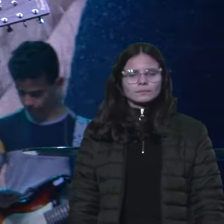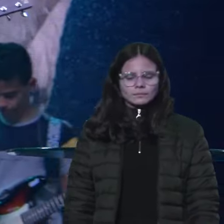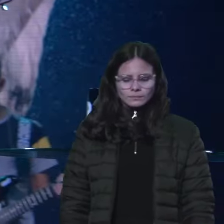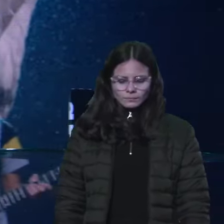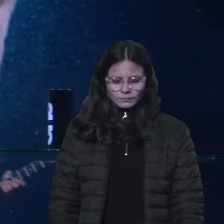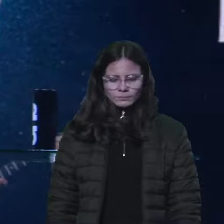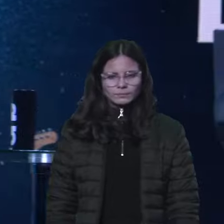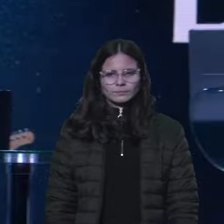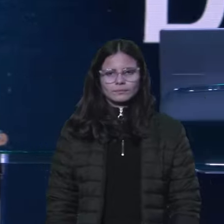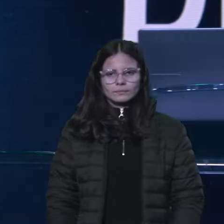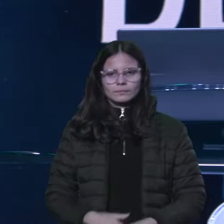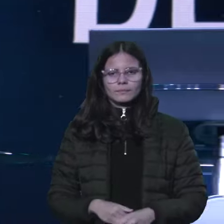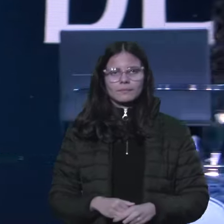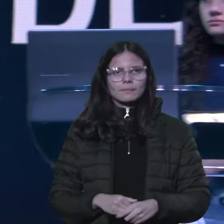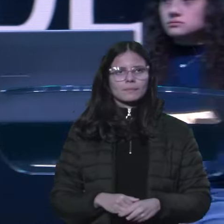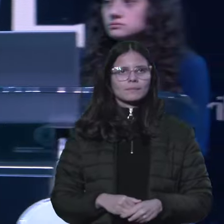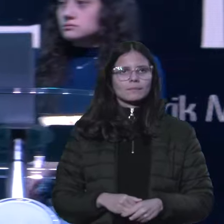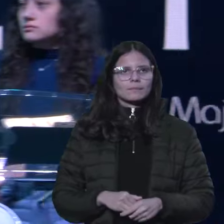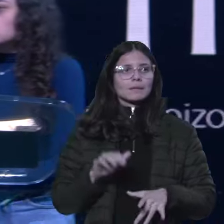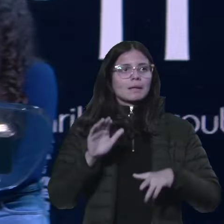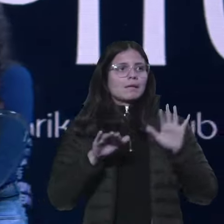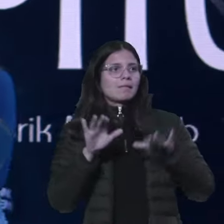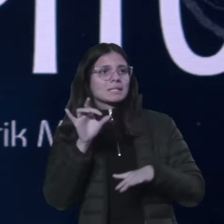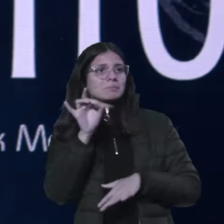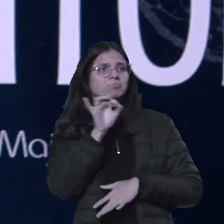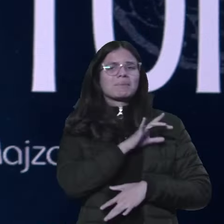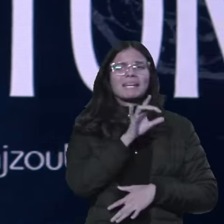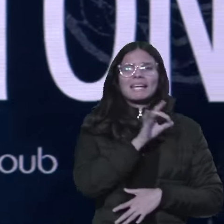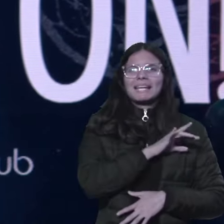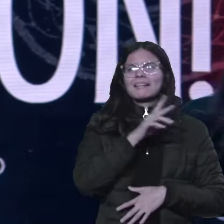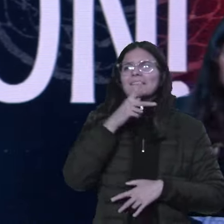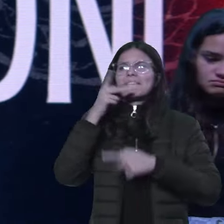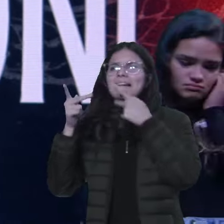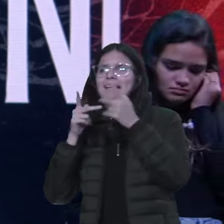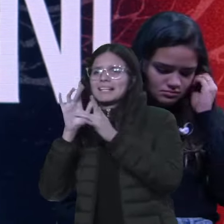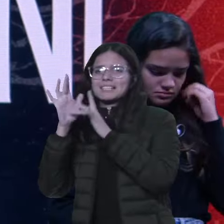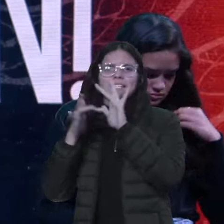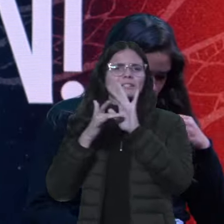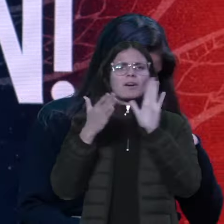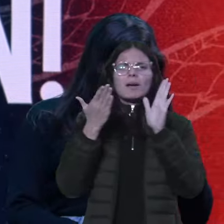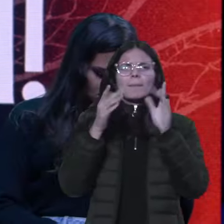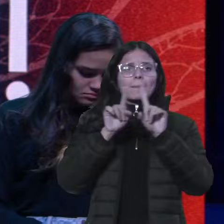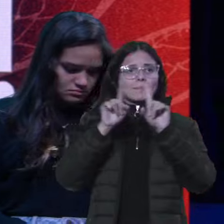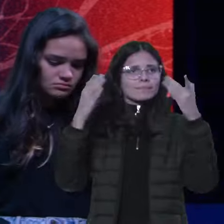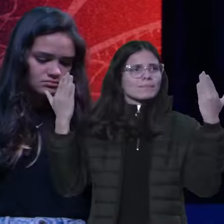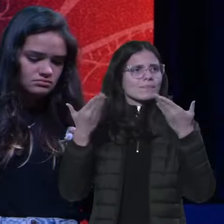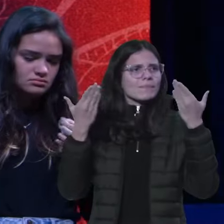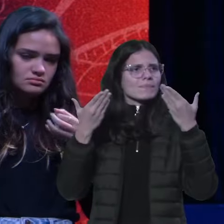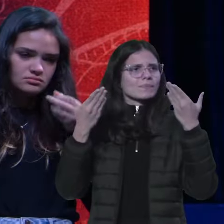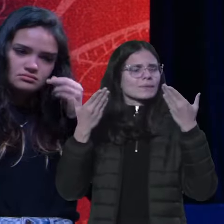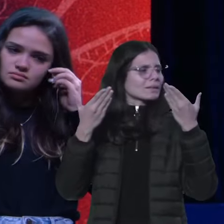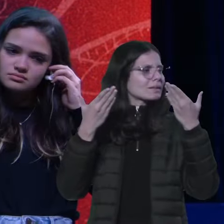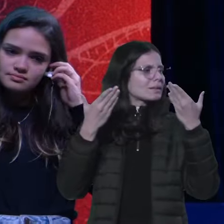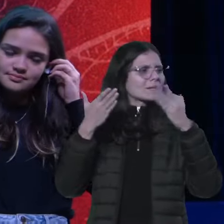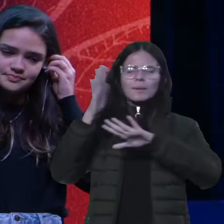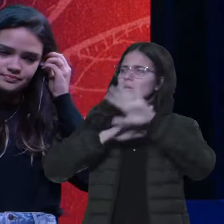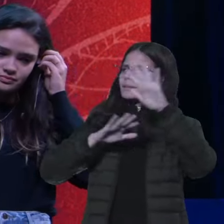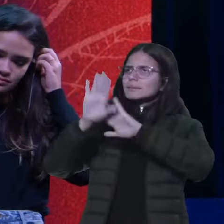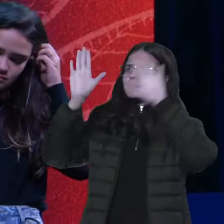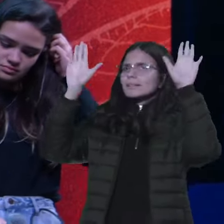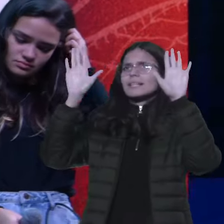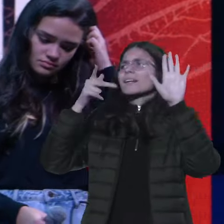Ou você está com medo de falar de Jesus, levanta sua mão e fala, chega Jesus, eu fui salvo, eu tenho